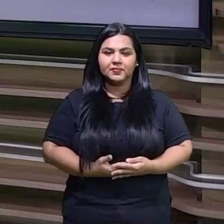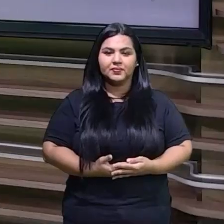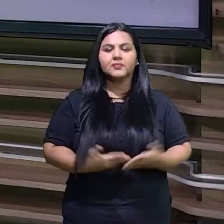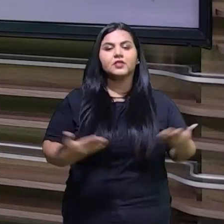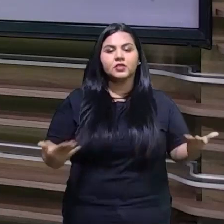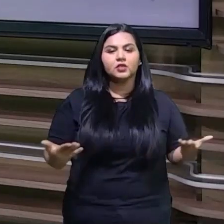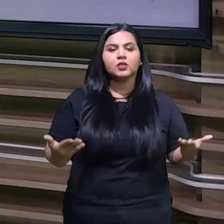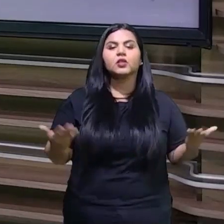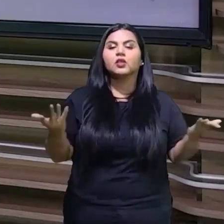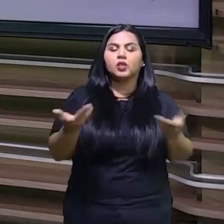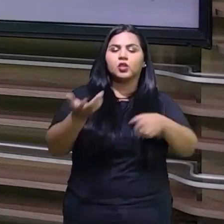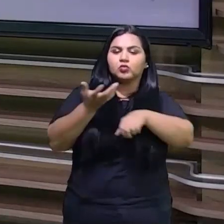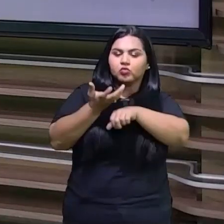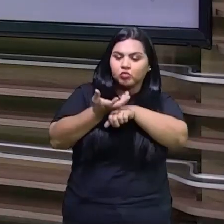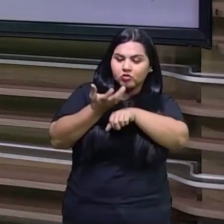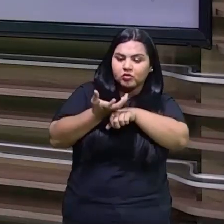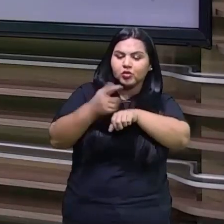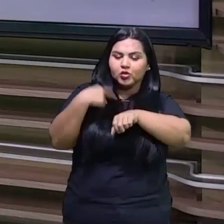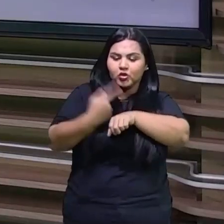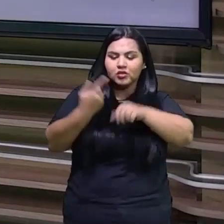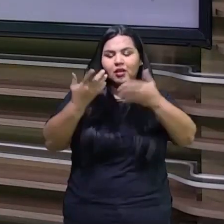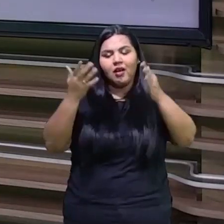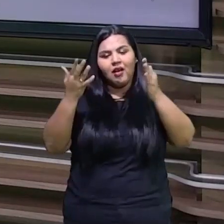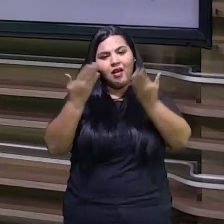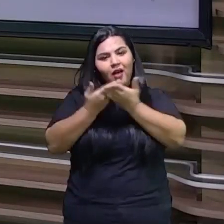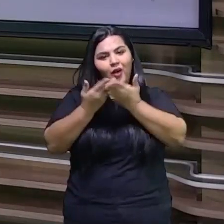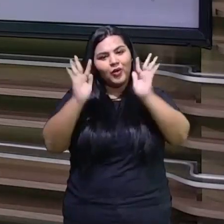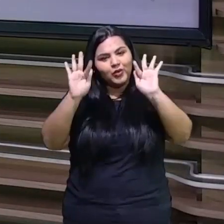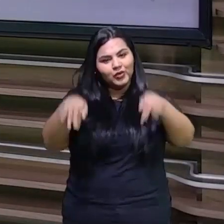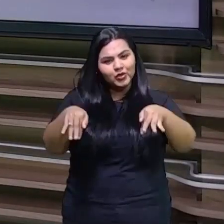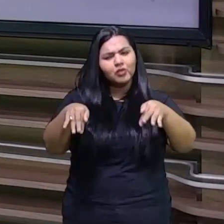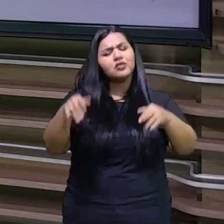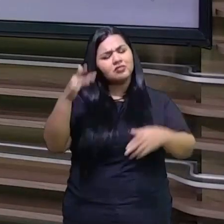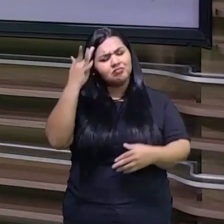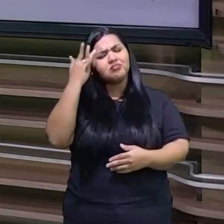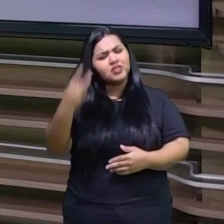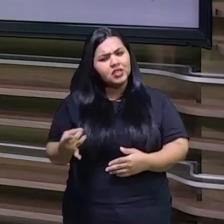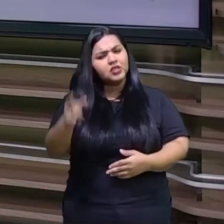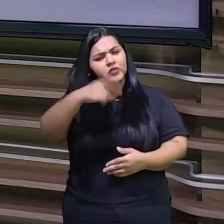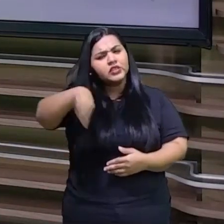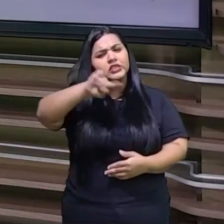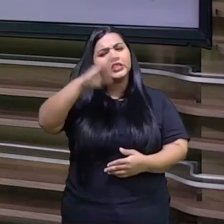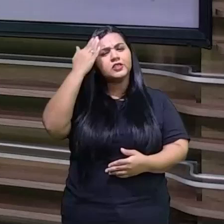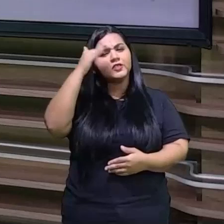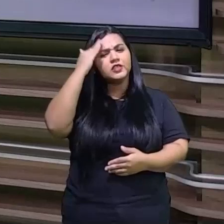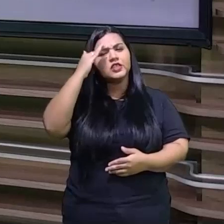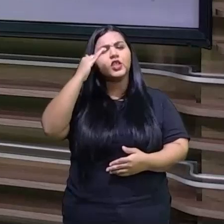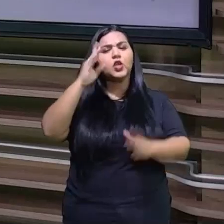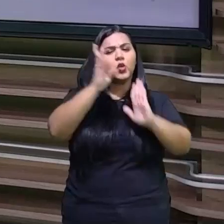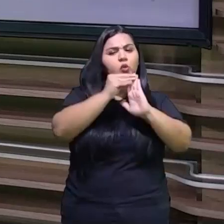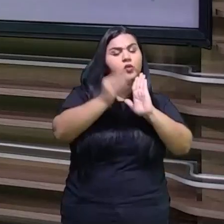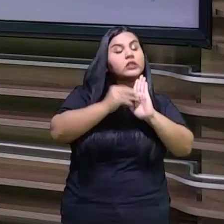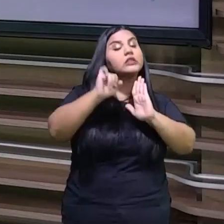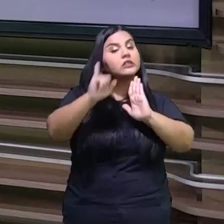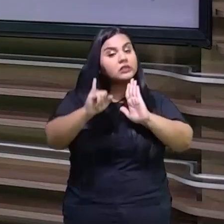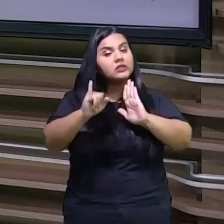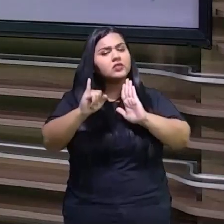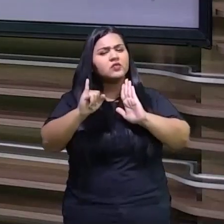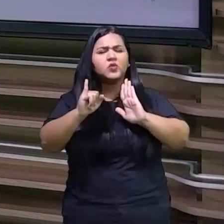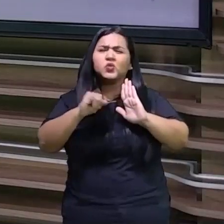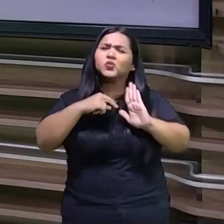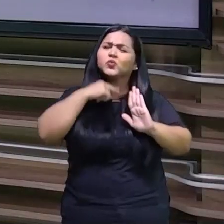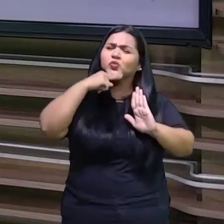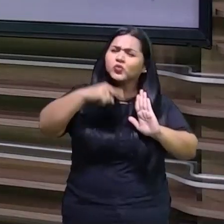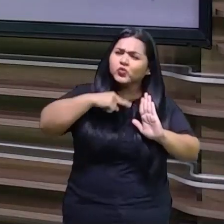E desse modo nós terminamos a nossa aula de hoje. Tenho certeza que vocês compreenderam o conteúdo, mas se por acaso ficou